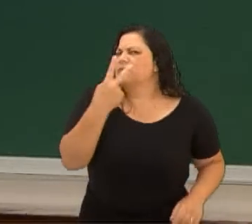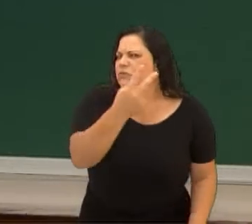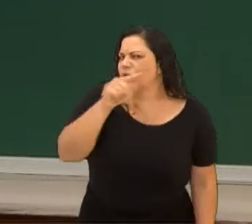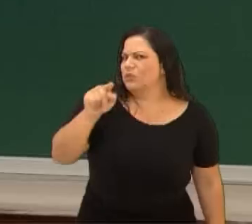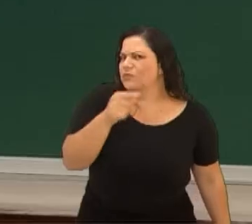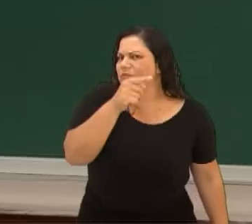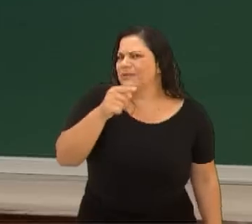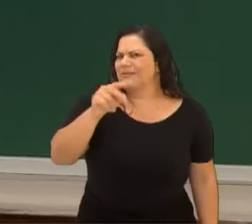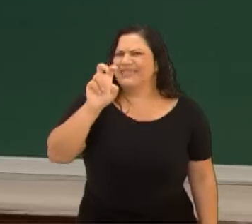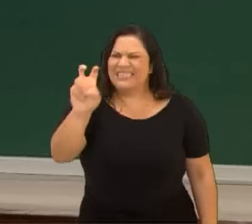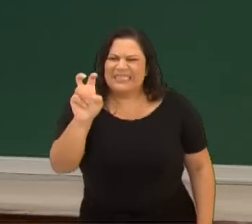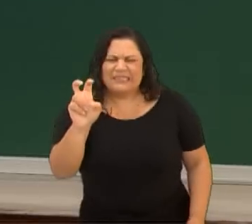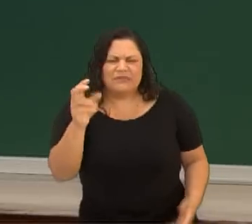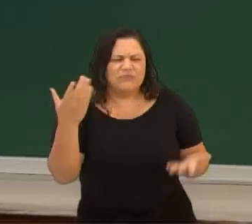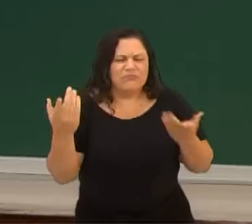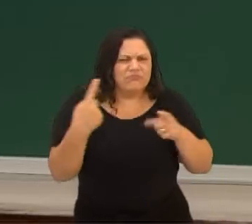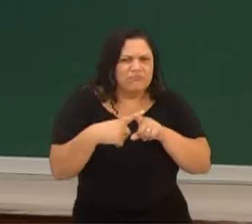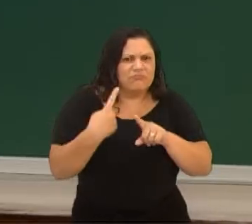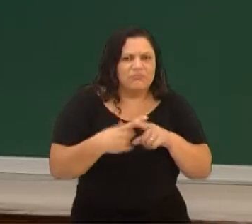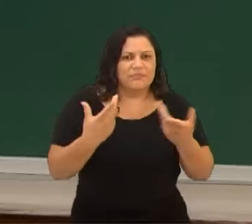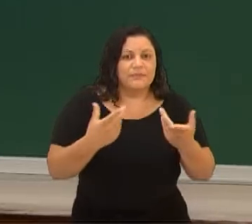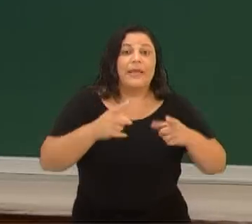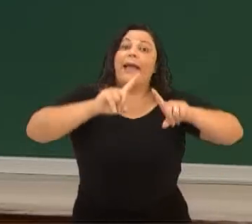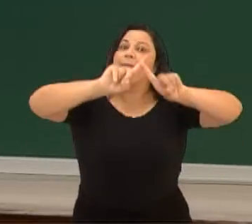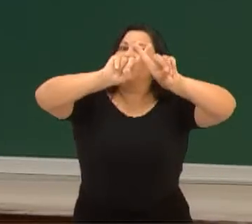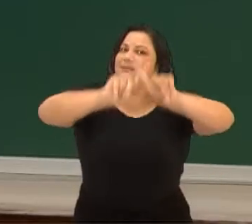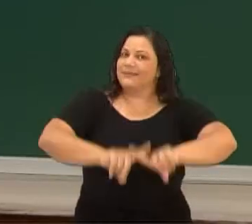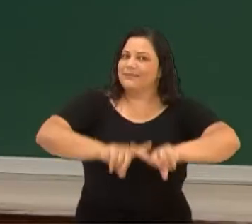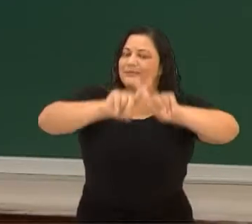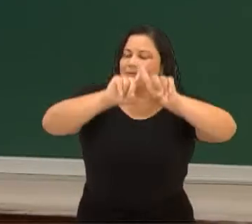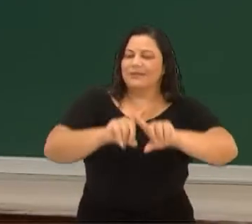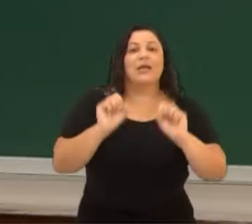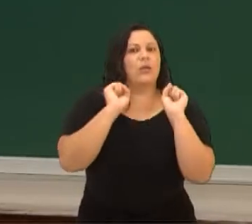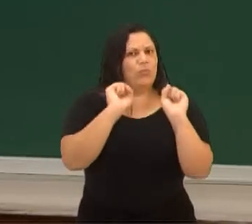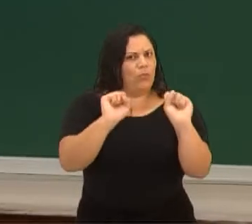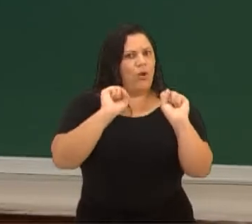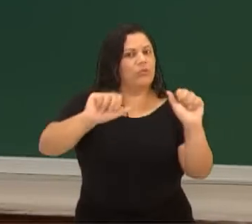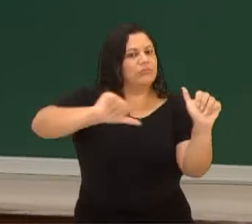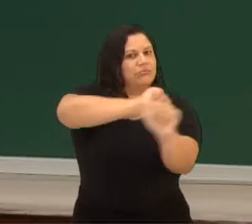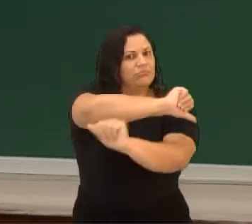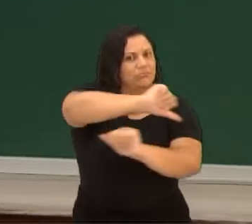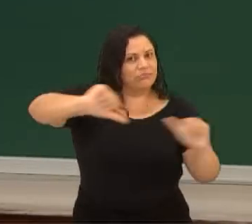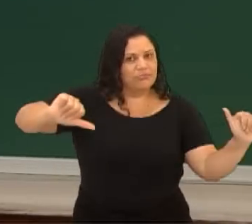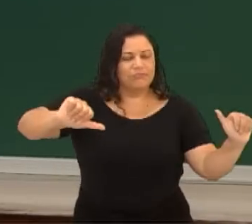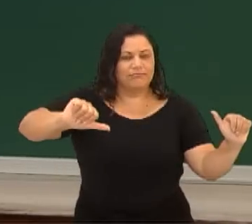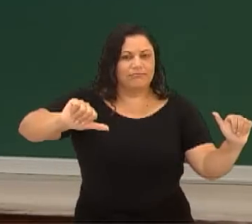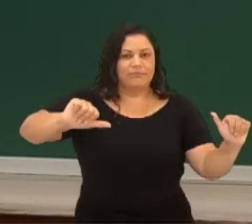vezes 1,5. Mas como é uma multiplicação, eu posso trocar a ordem